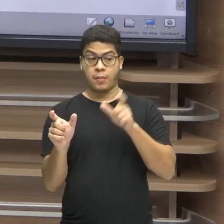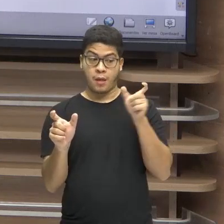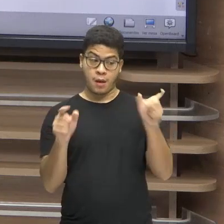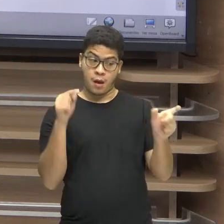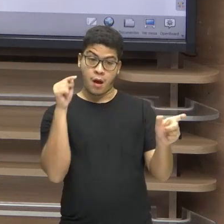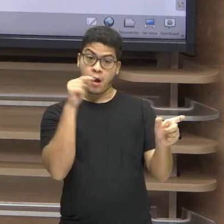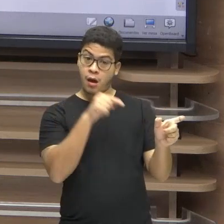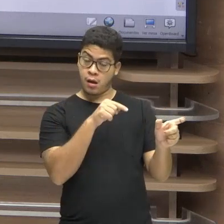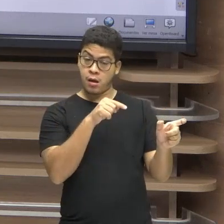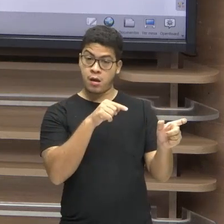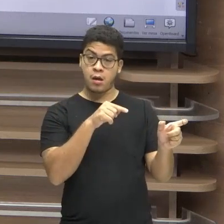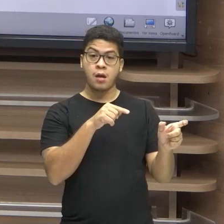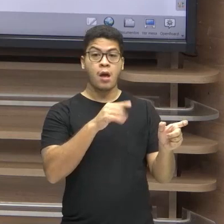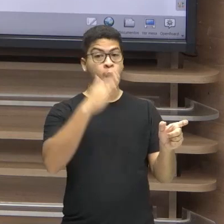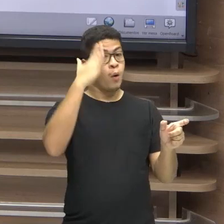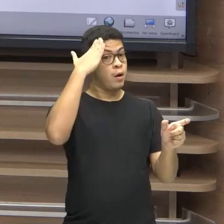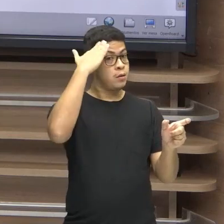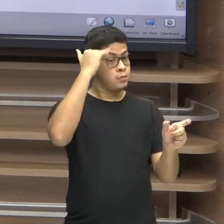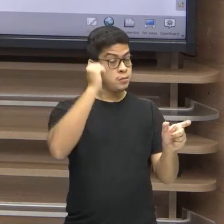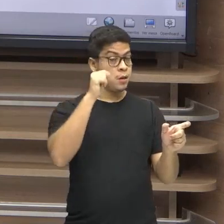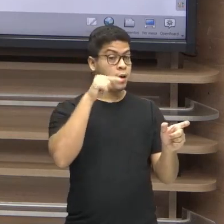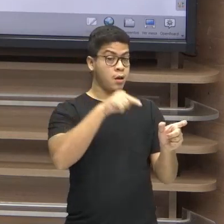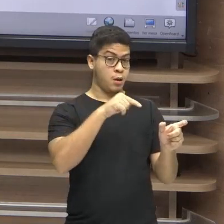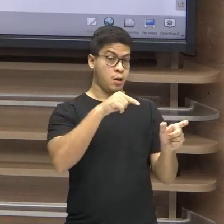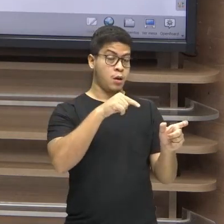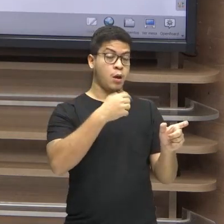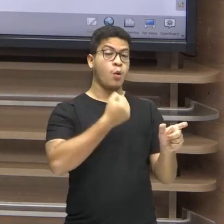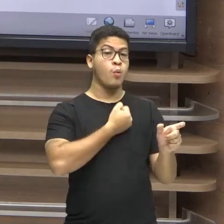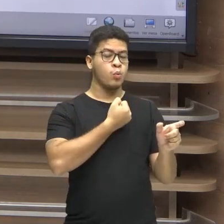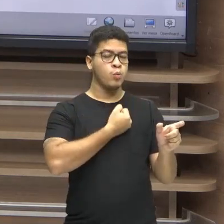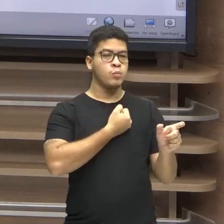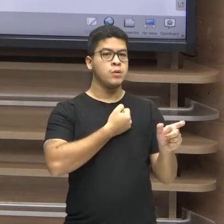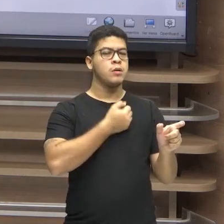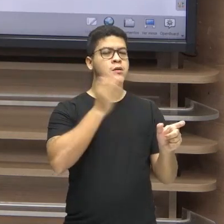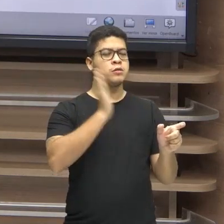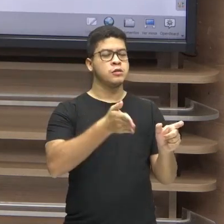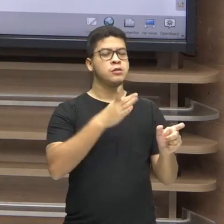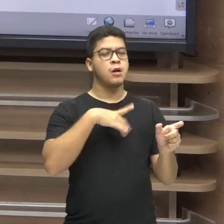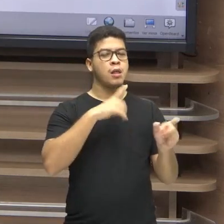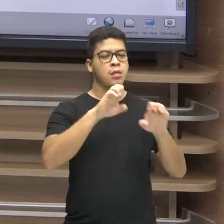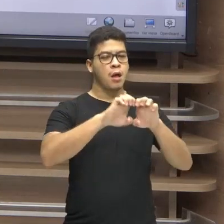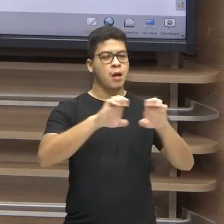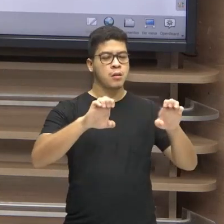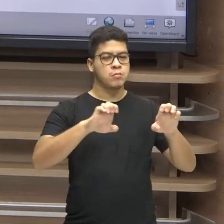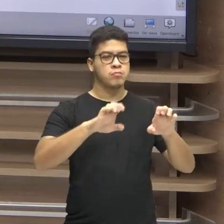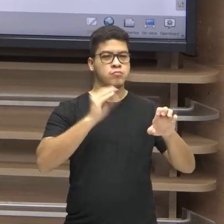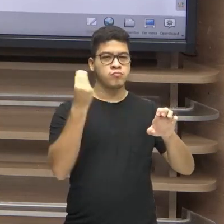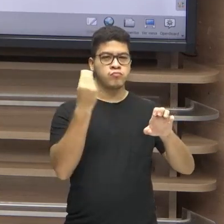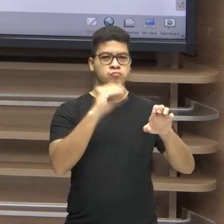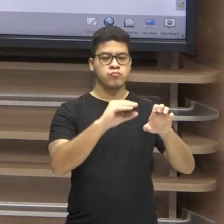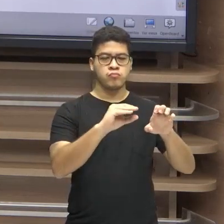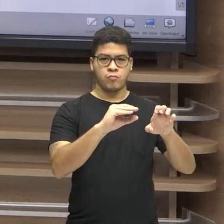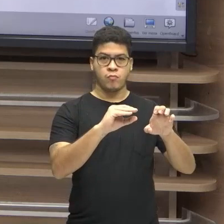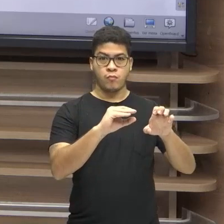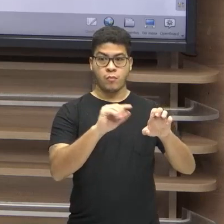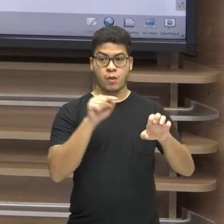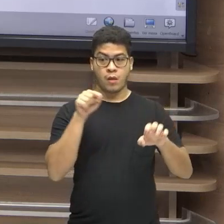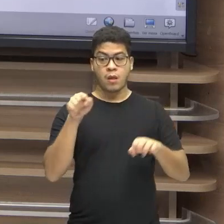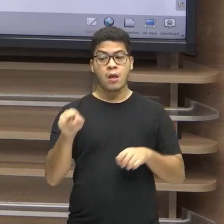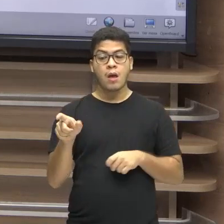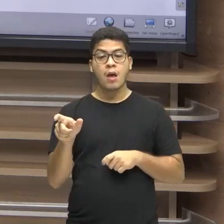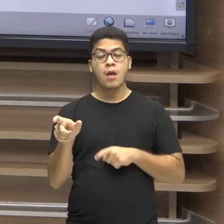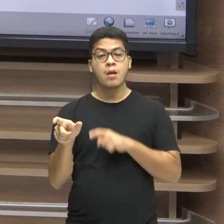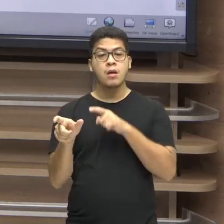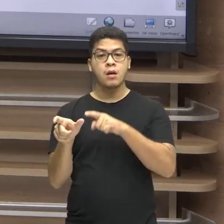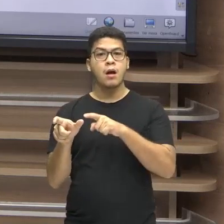têm letra dos que têm números, tá? Então eu vou deixar de um lado apenas os que têm letras E do outro lado, apenas